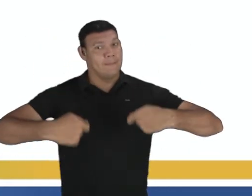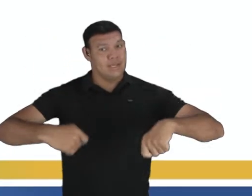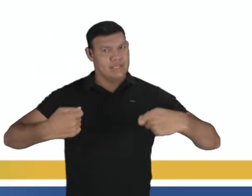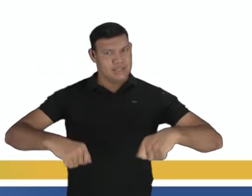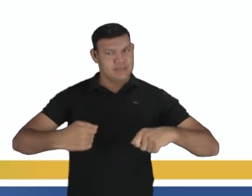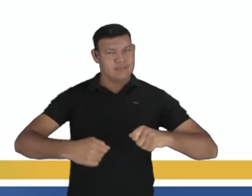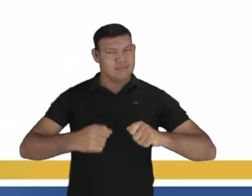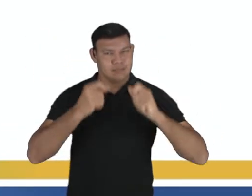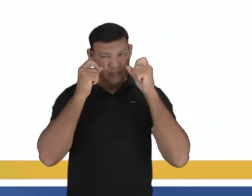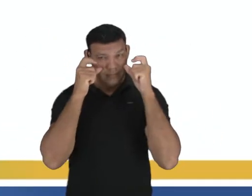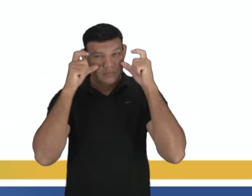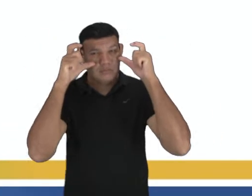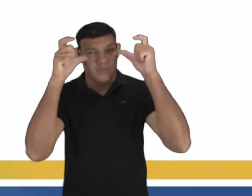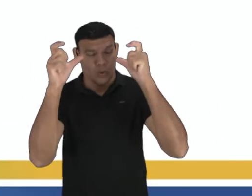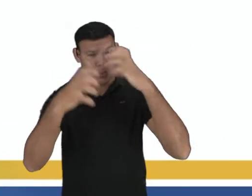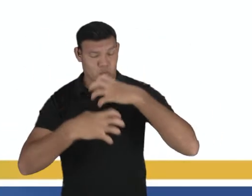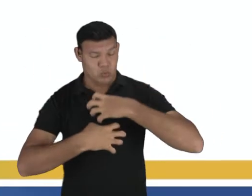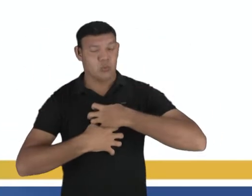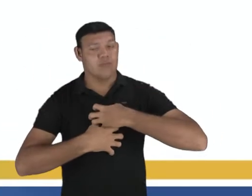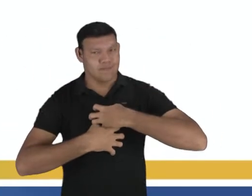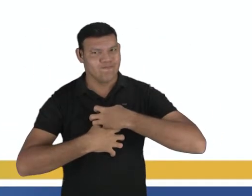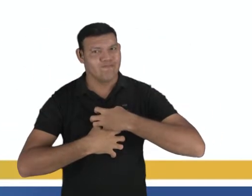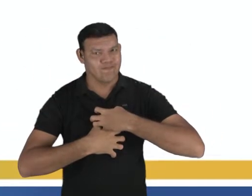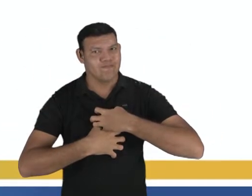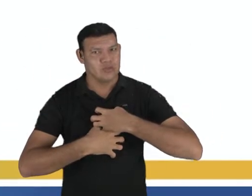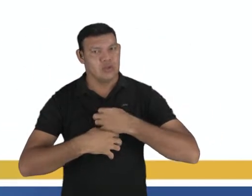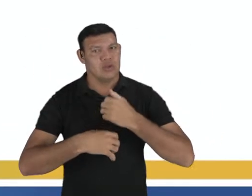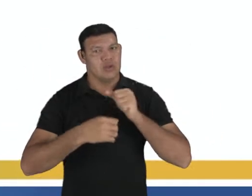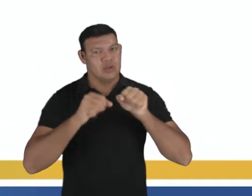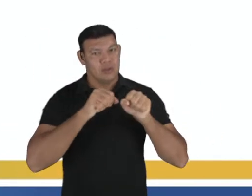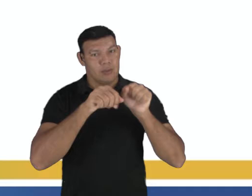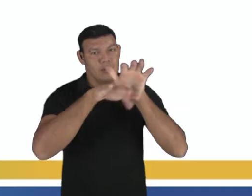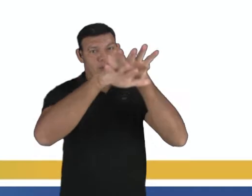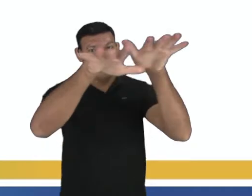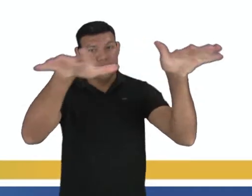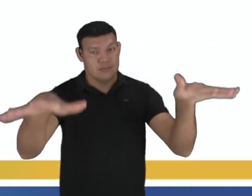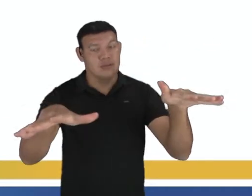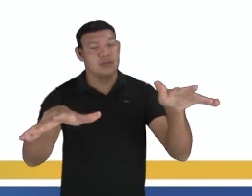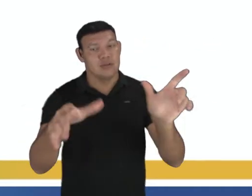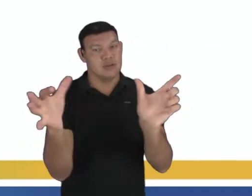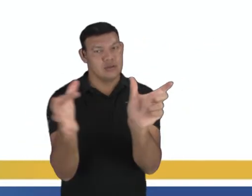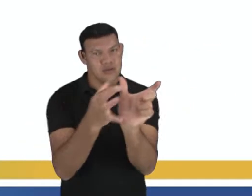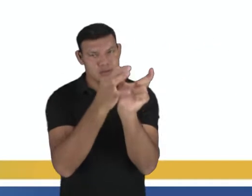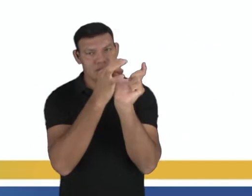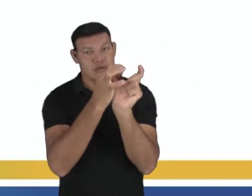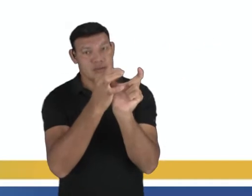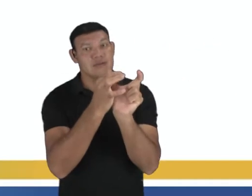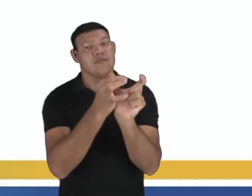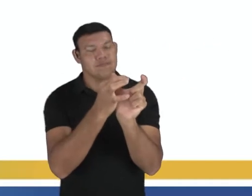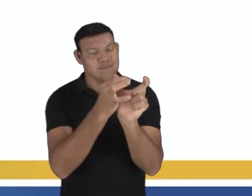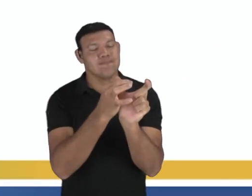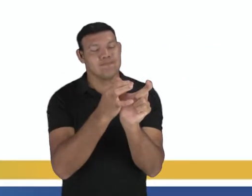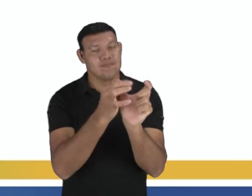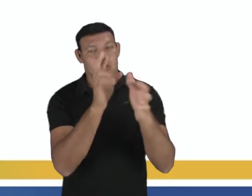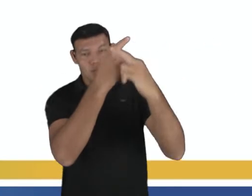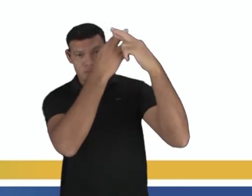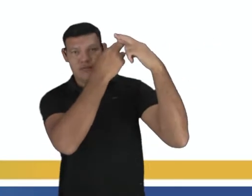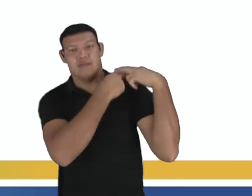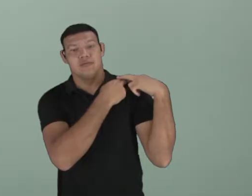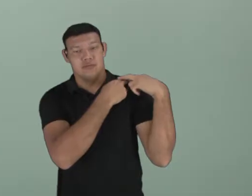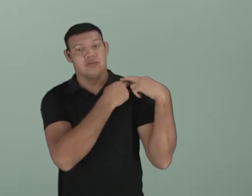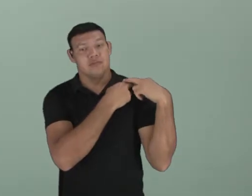necessário atentar-se ao sentido desejado, para que a conjunção dê conta de cumprir com a